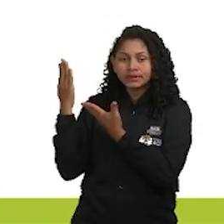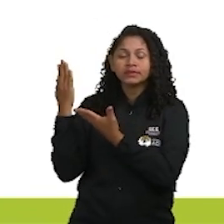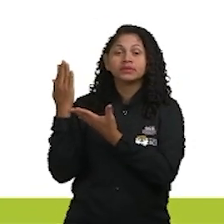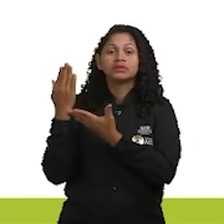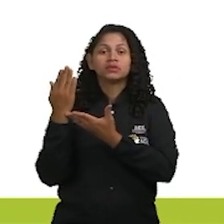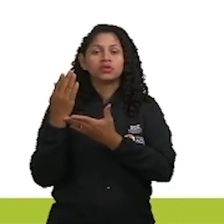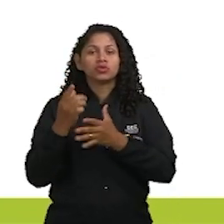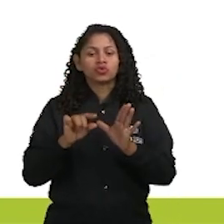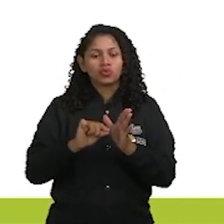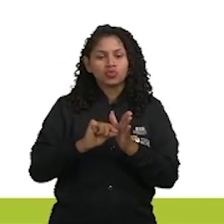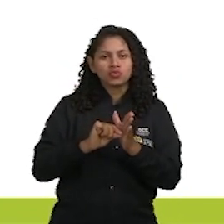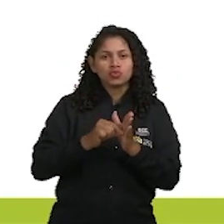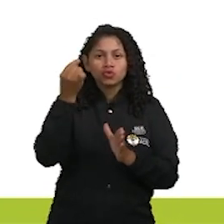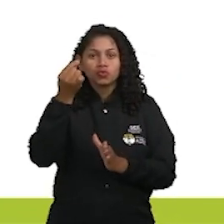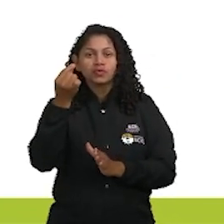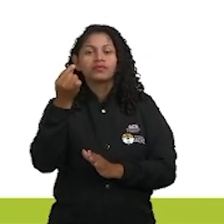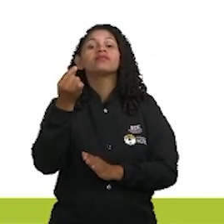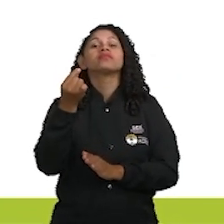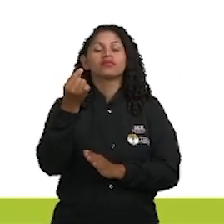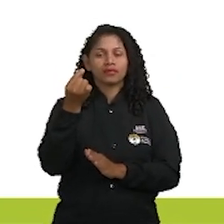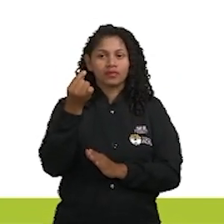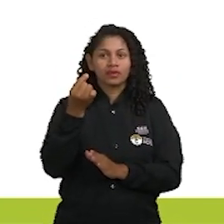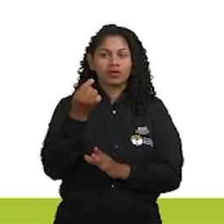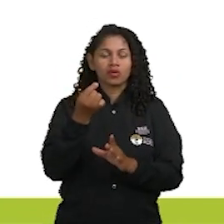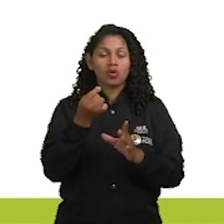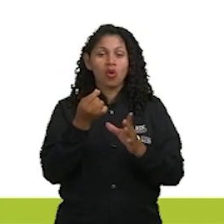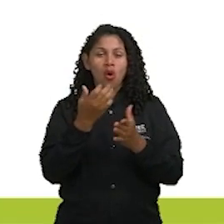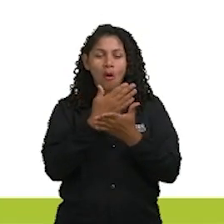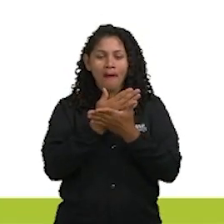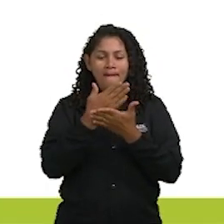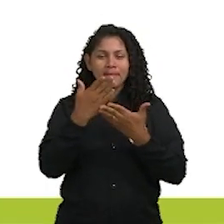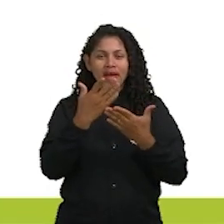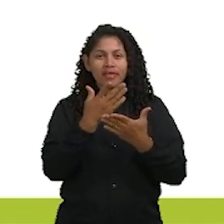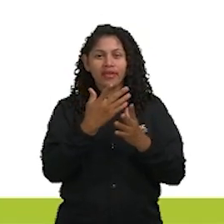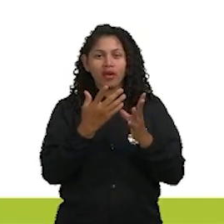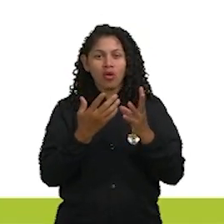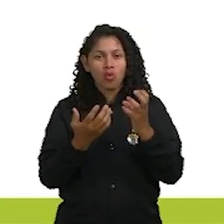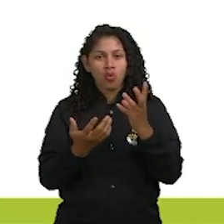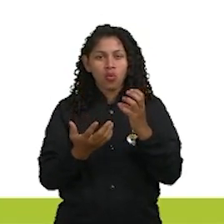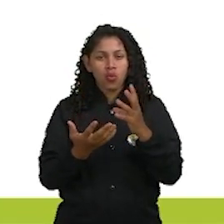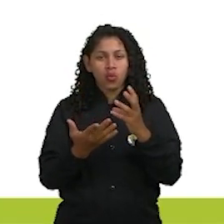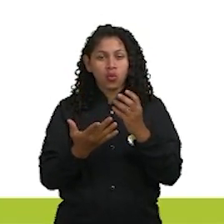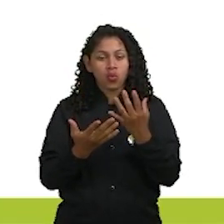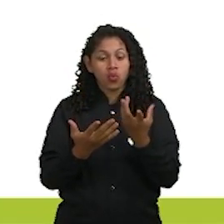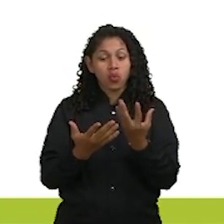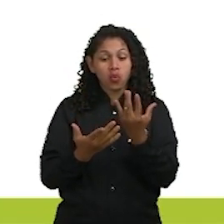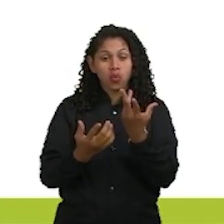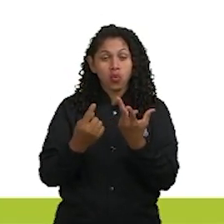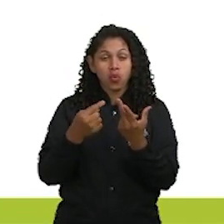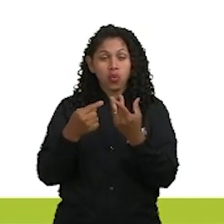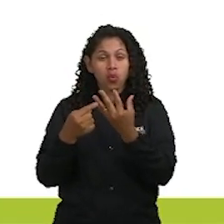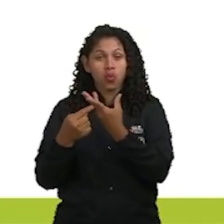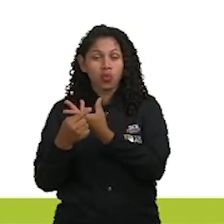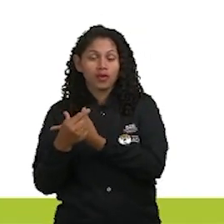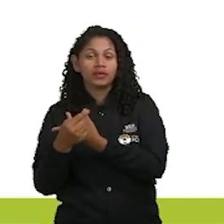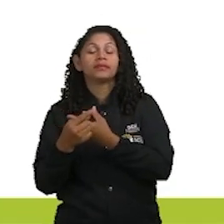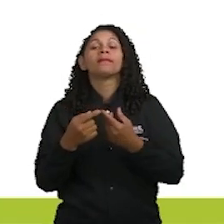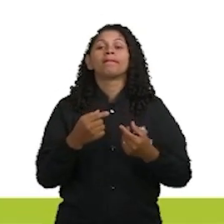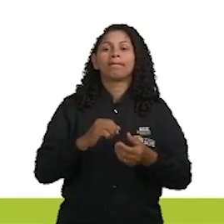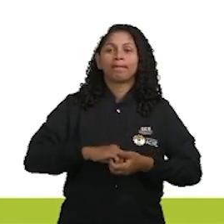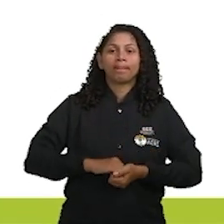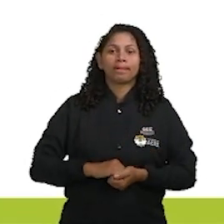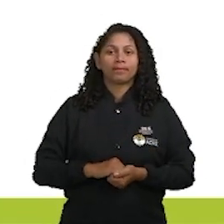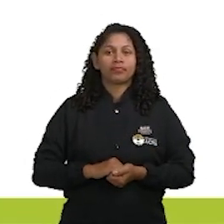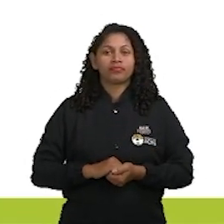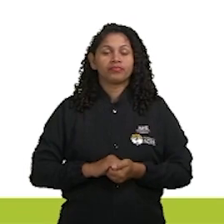ele é aceso, ele entra em um processo de combustão. Essa combustão nada mais é do que